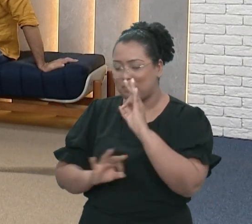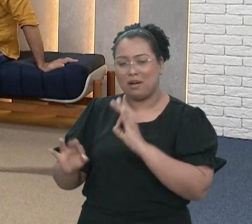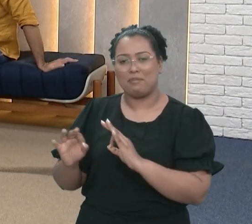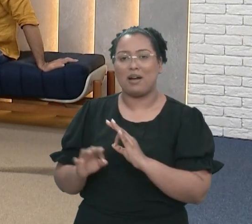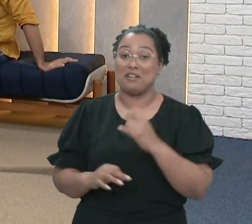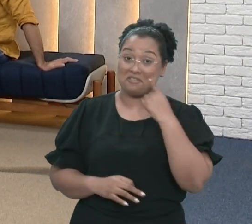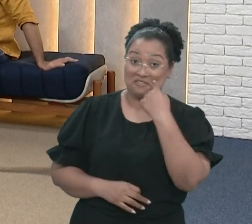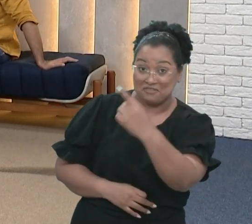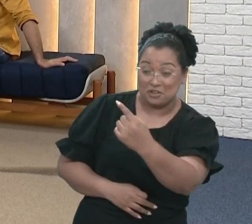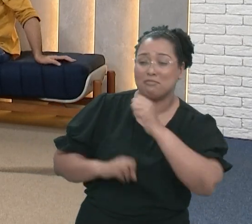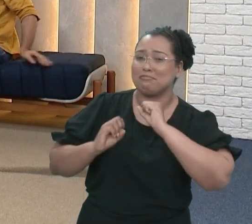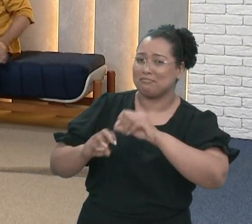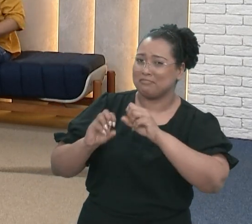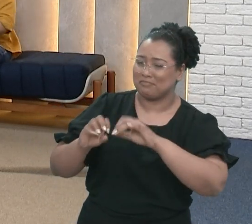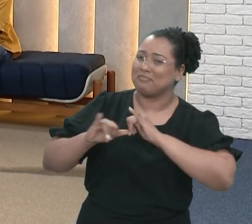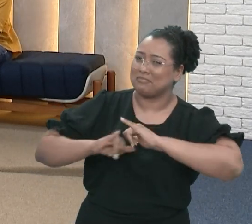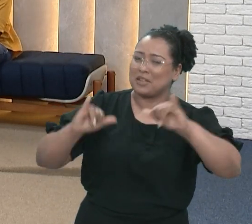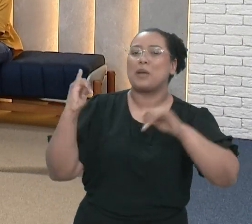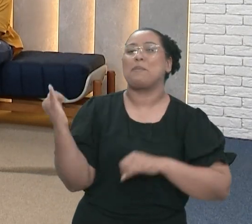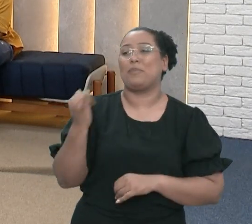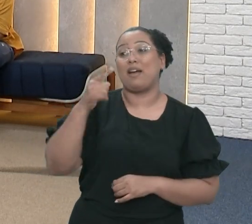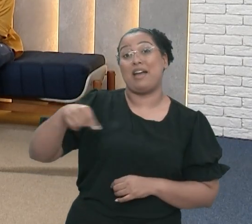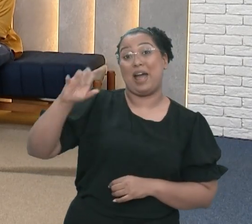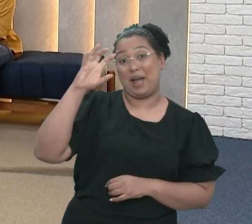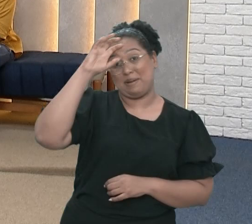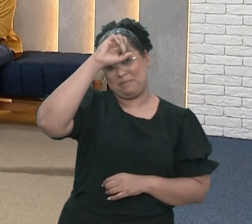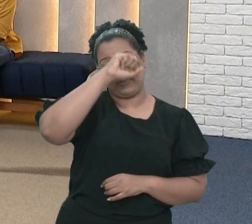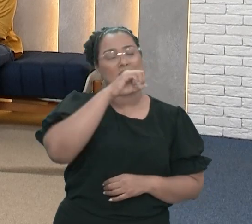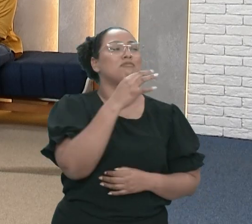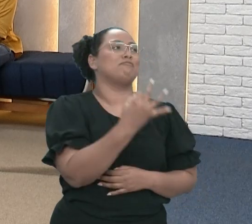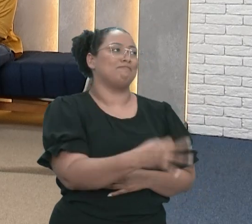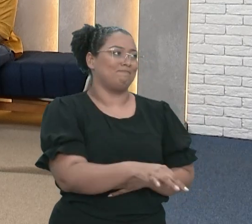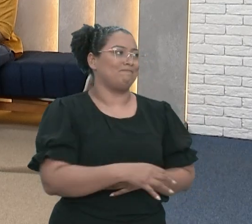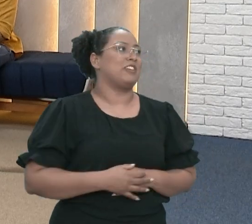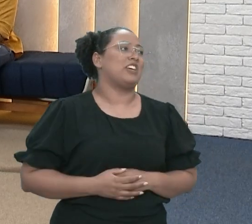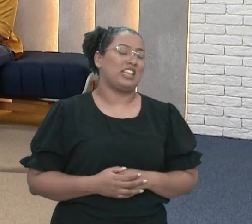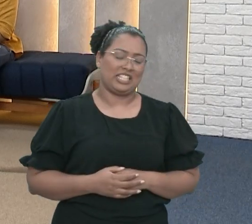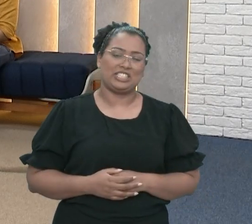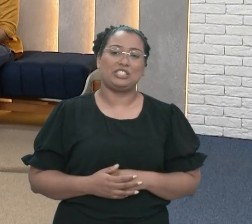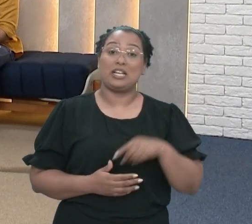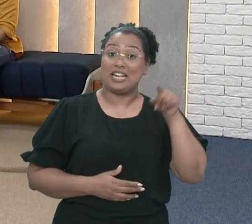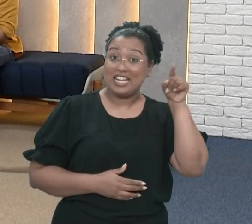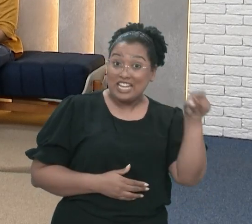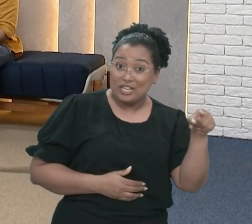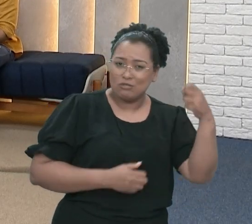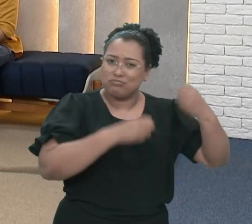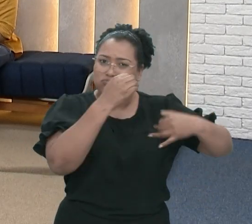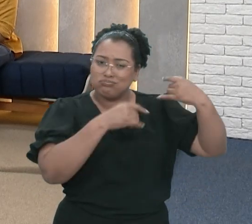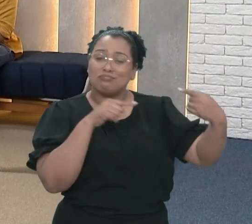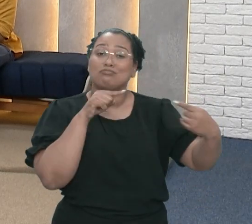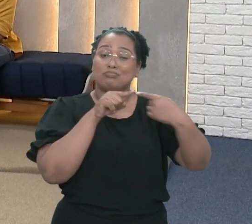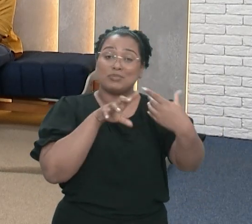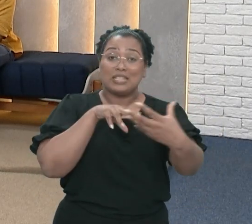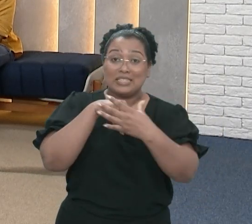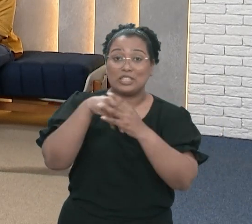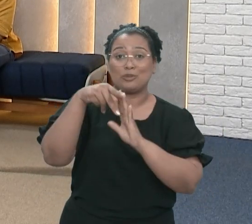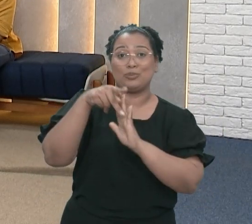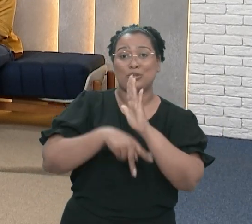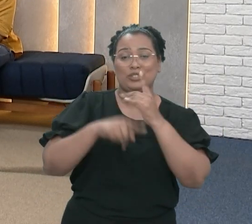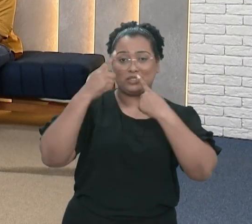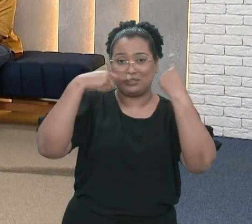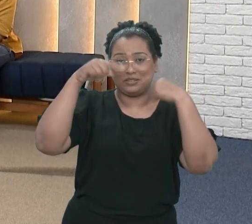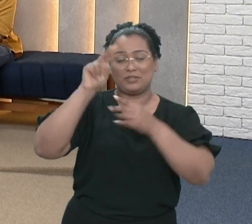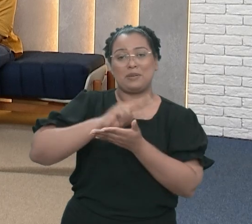ela é importante. Sem dúvidas, e é tudo isso que é desenvolvido e trabalhado pelo projeto Epilepsia